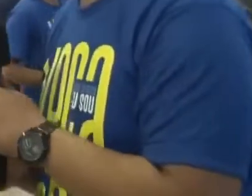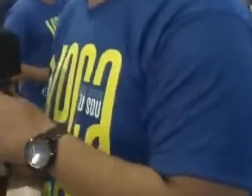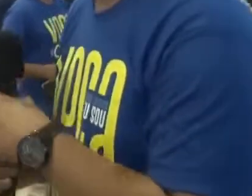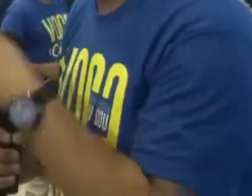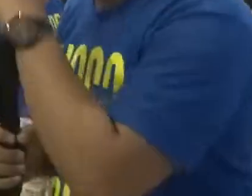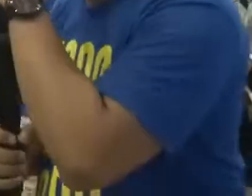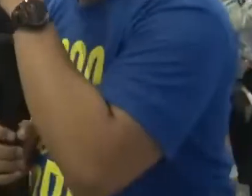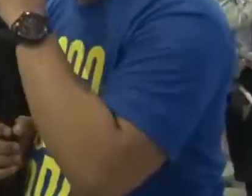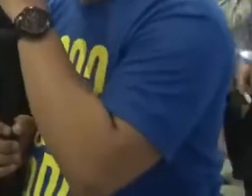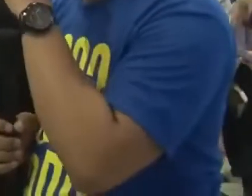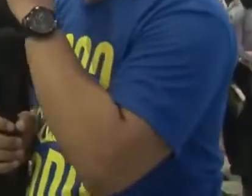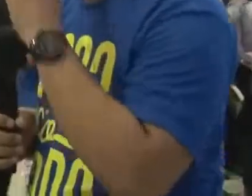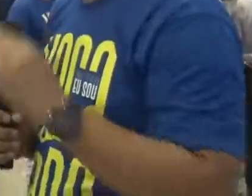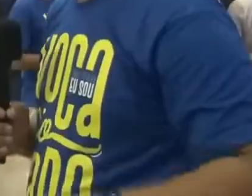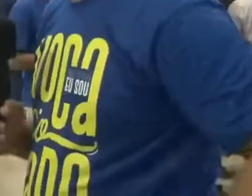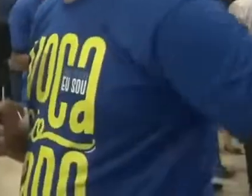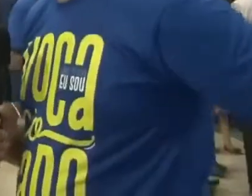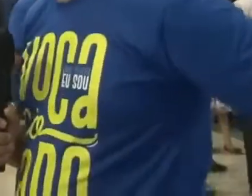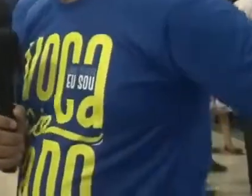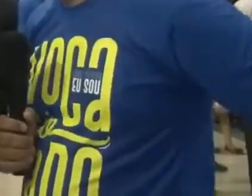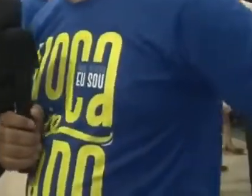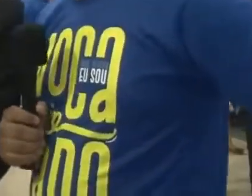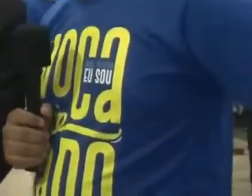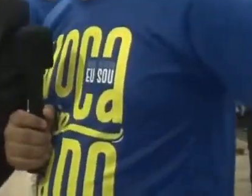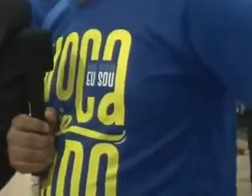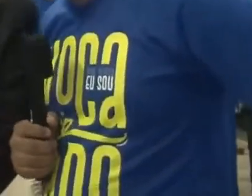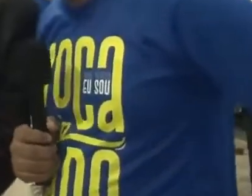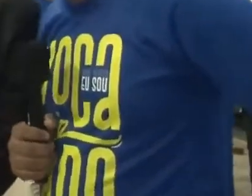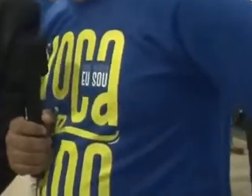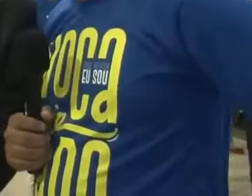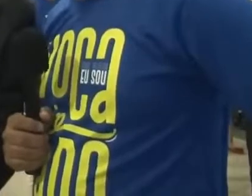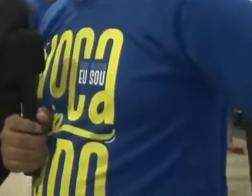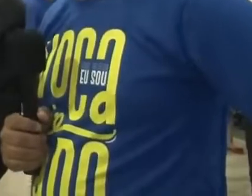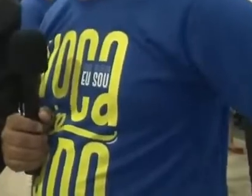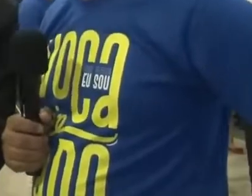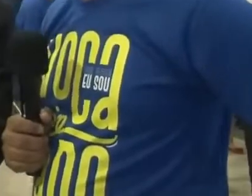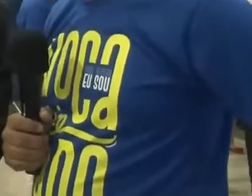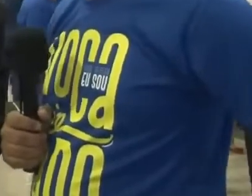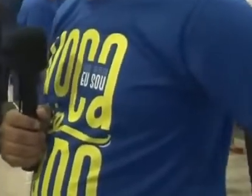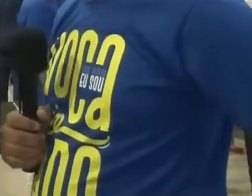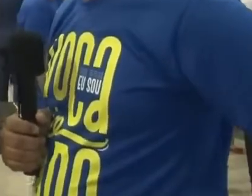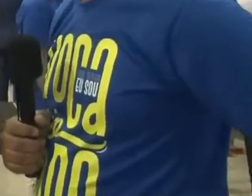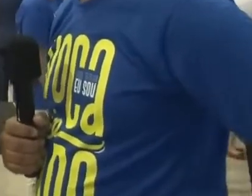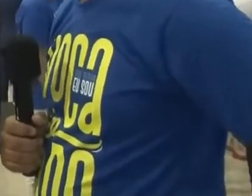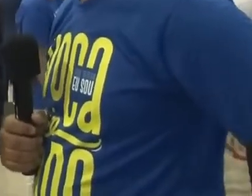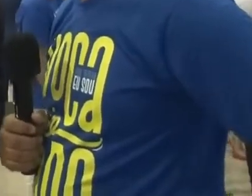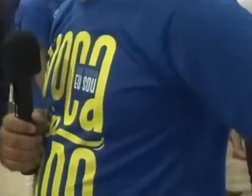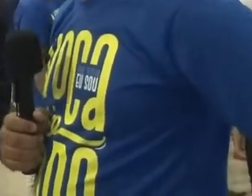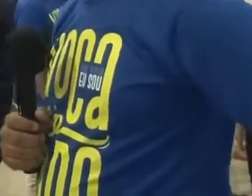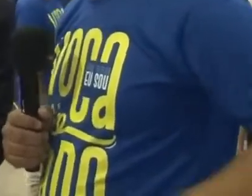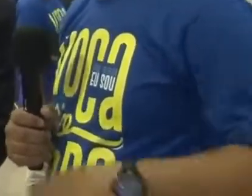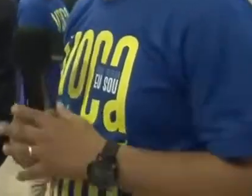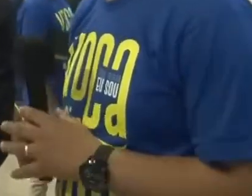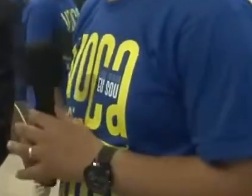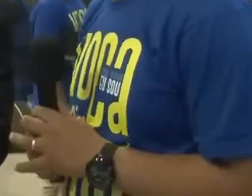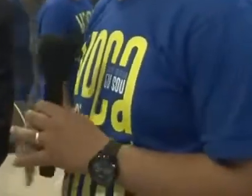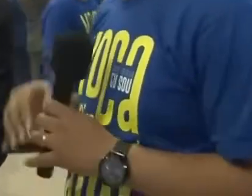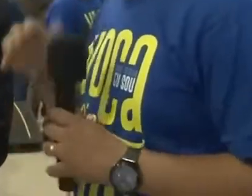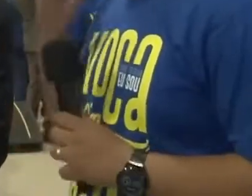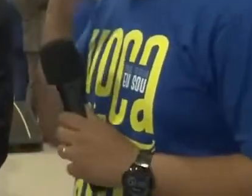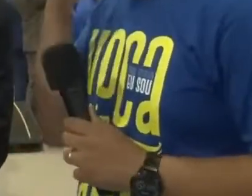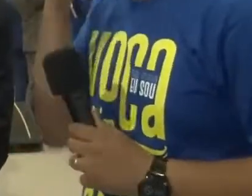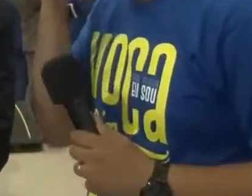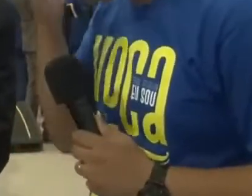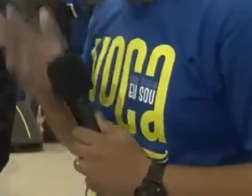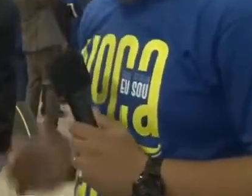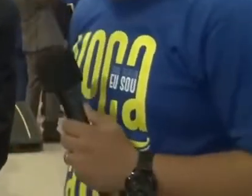esse congresso, pastor. Fechando aqui com chave do ouro, mas já pensando no próximo Umadecra, qual o sentimento do senhor nesse encerramento?